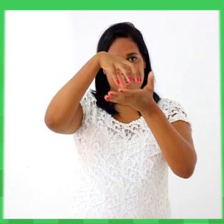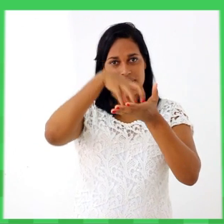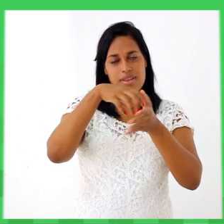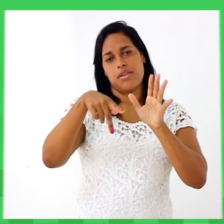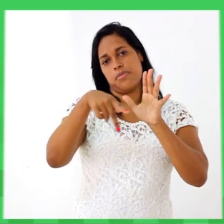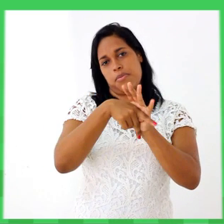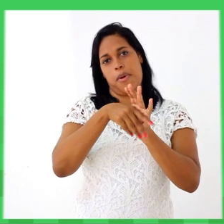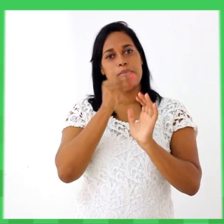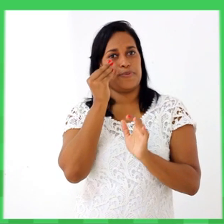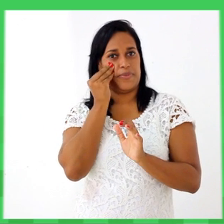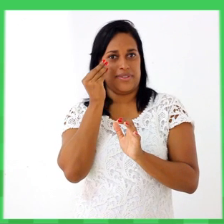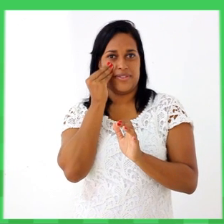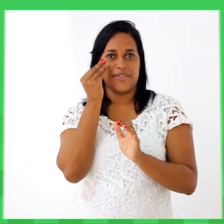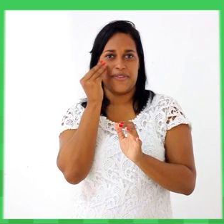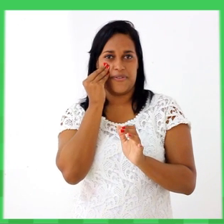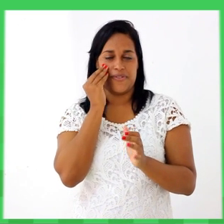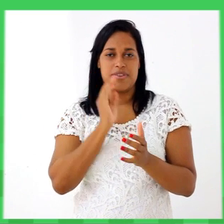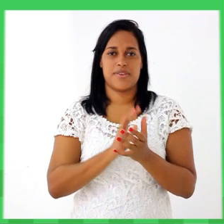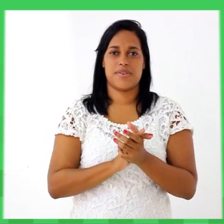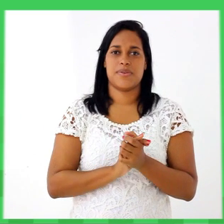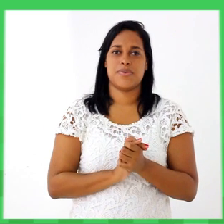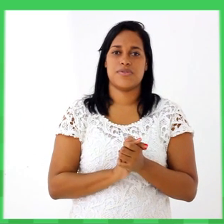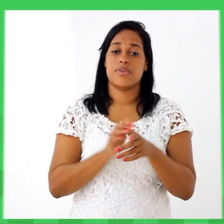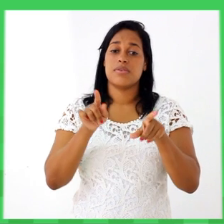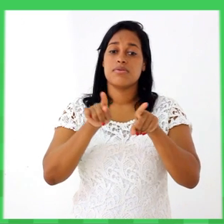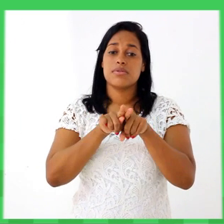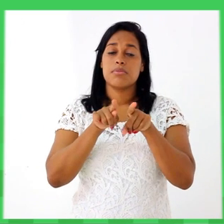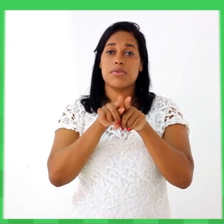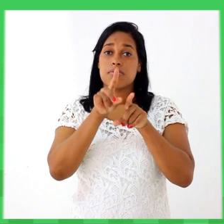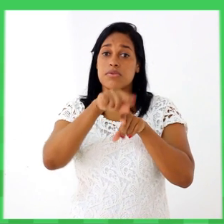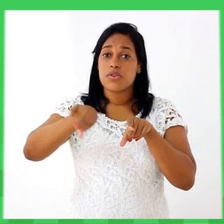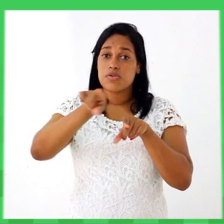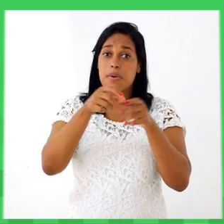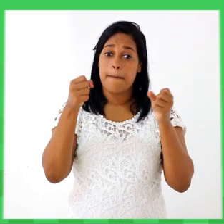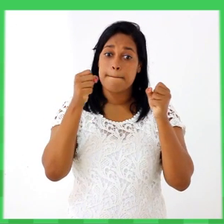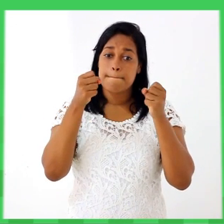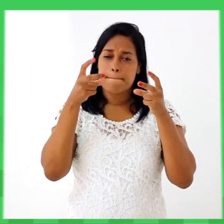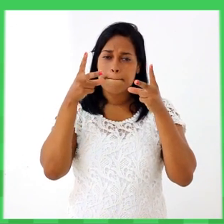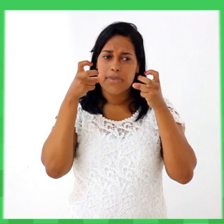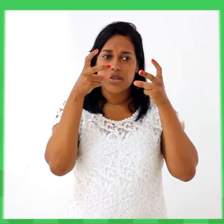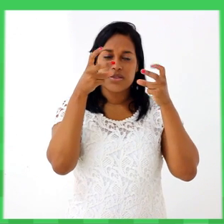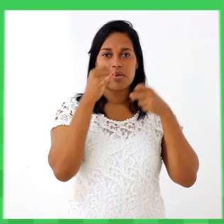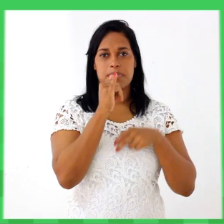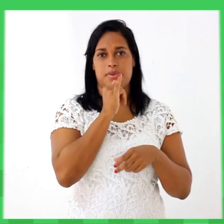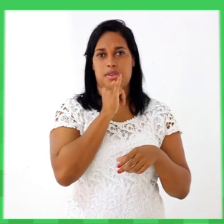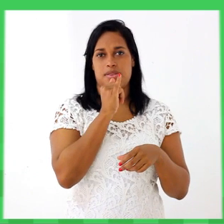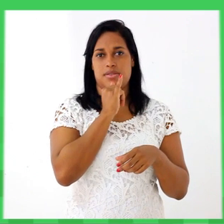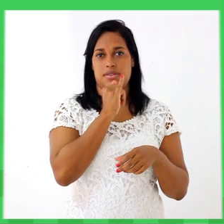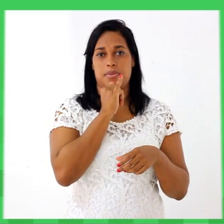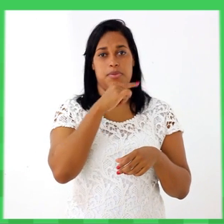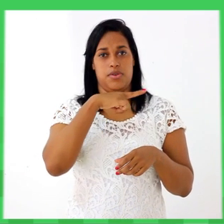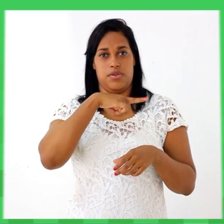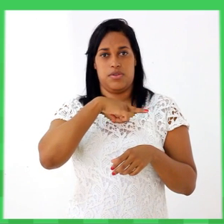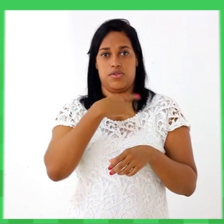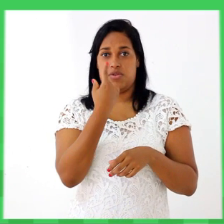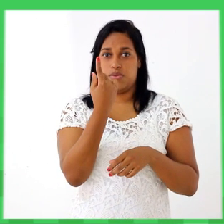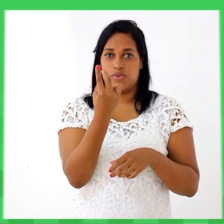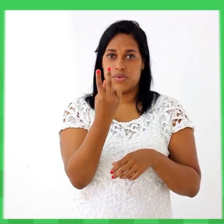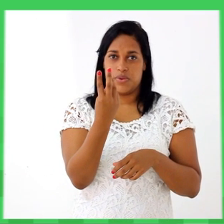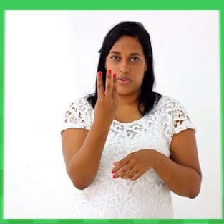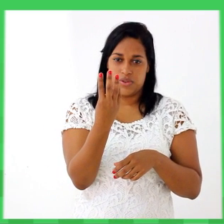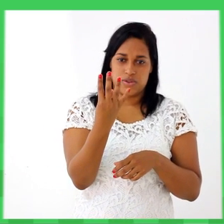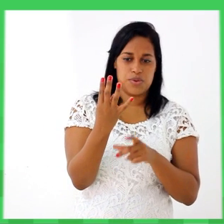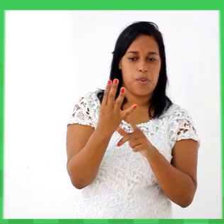específico. No slide aqui a gente pode observar um exemplo onde temos 1, 2, 3,